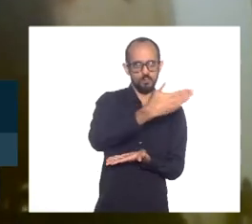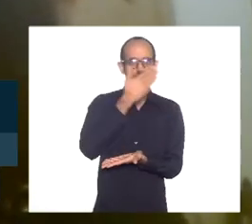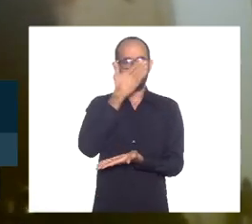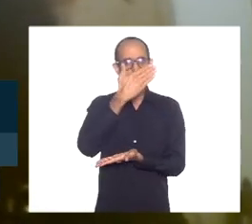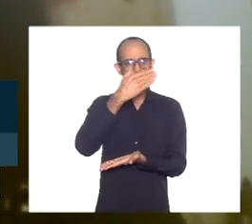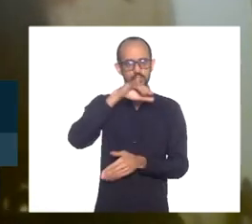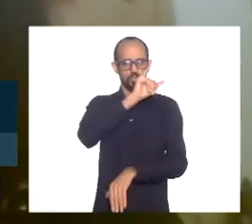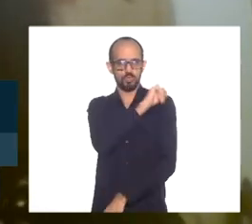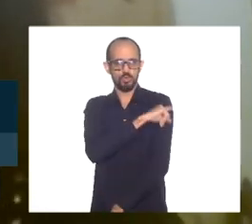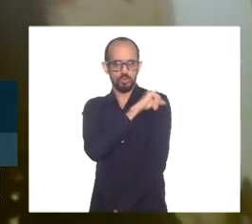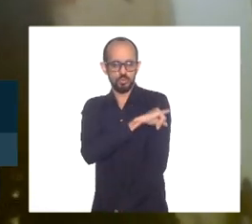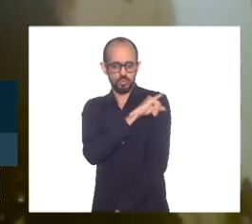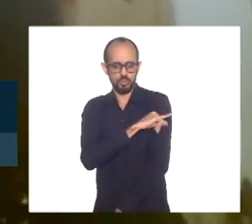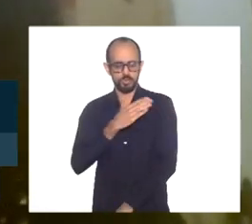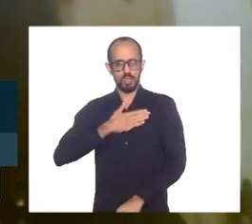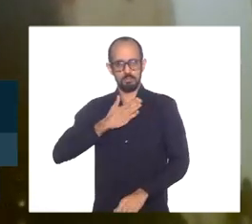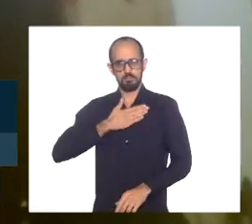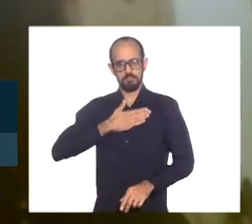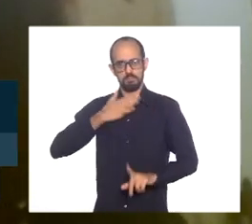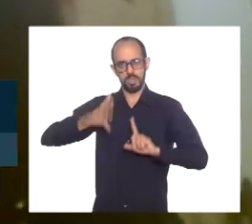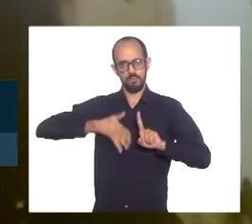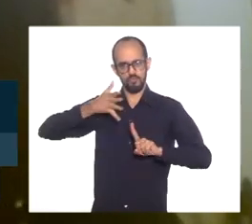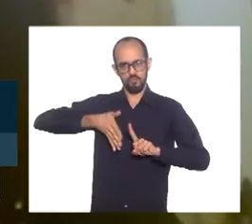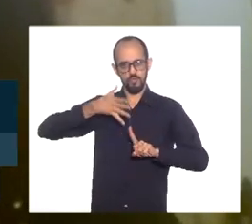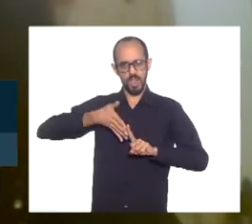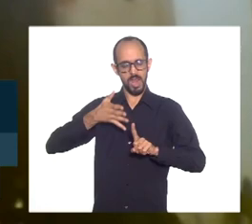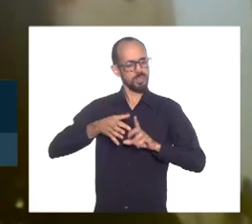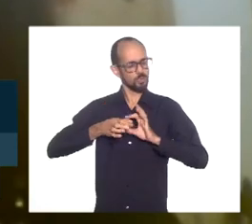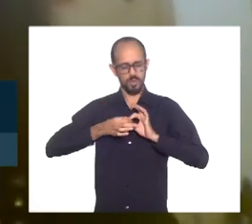de Janeiro. Era isso que eu tinha para dizer para vocês, estou